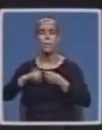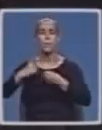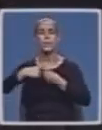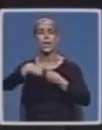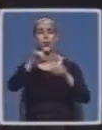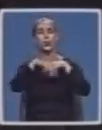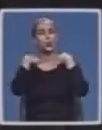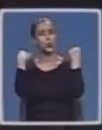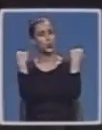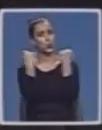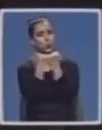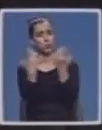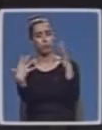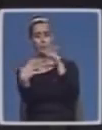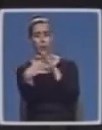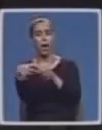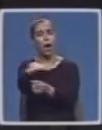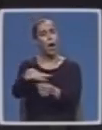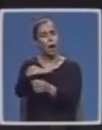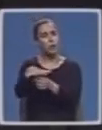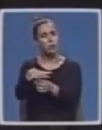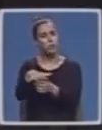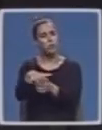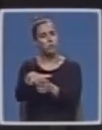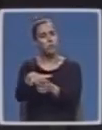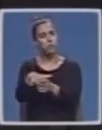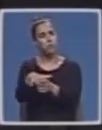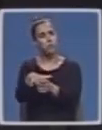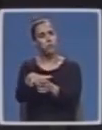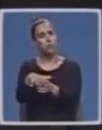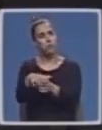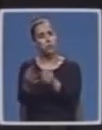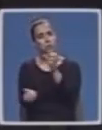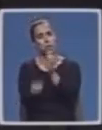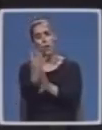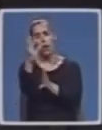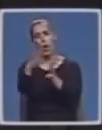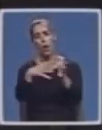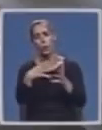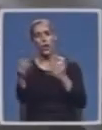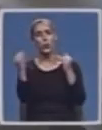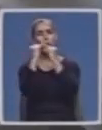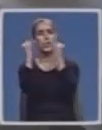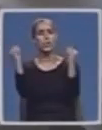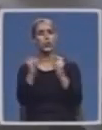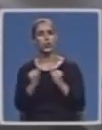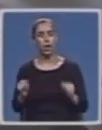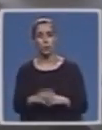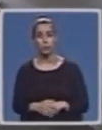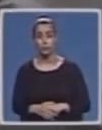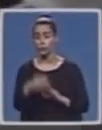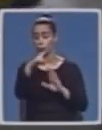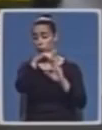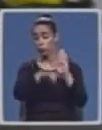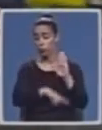sociais relacionados com a área, se construa um plano de internacionalização. Uma medida